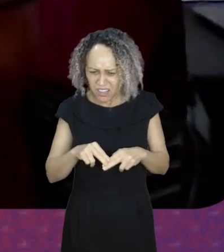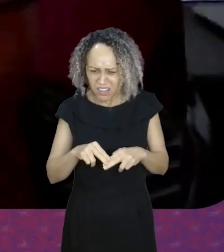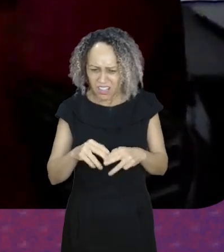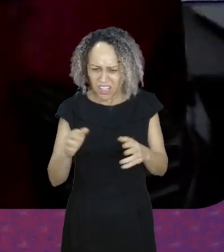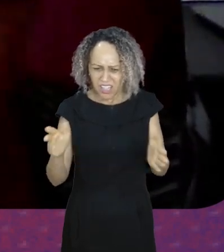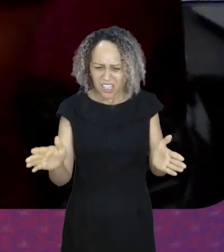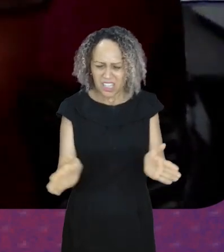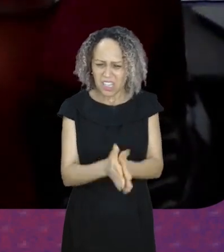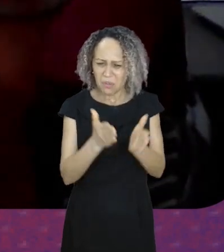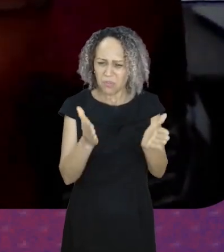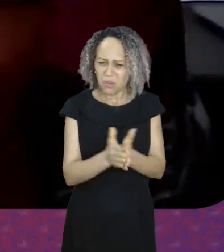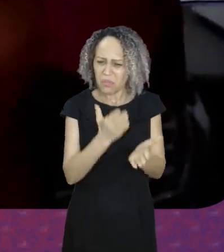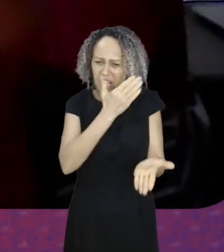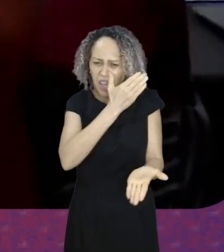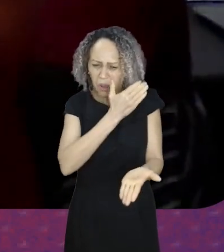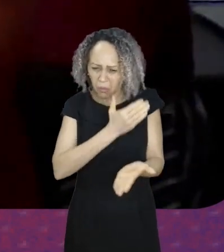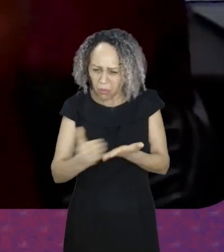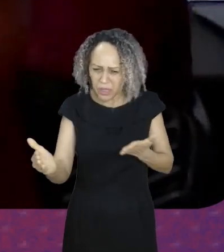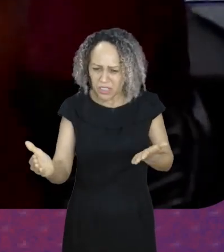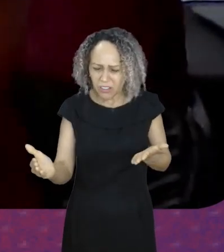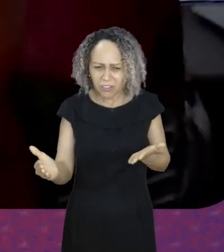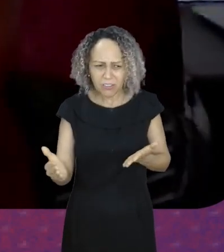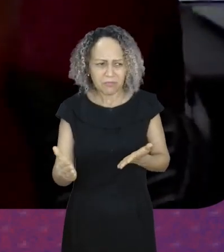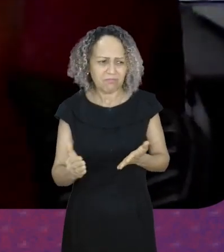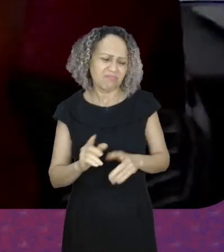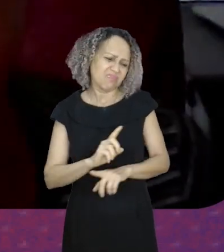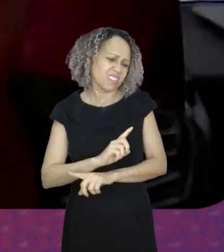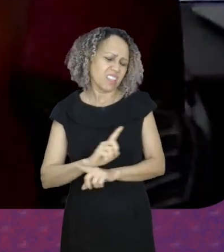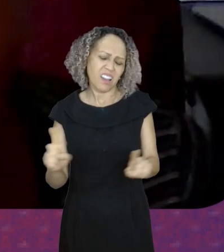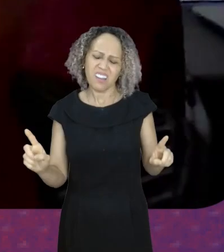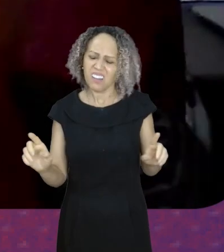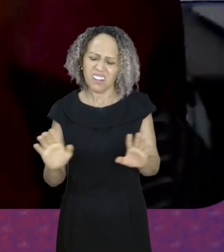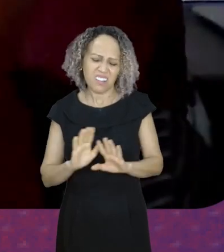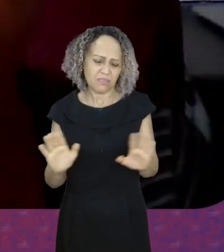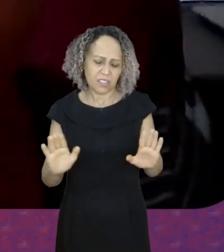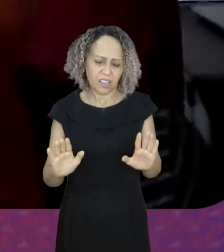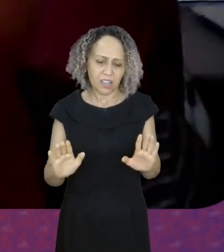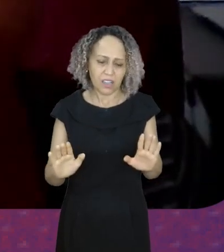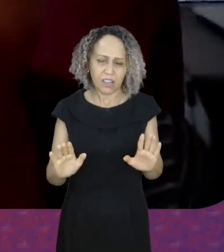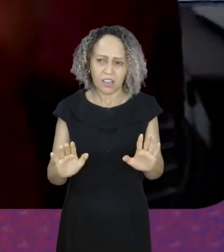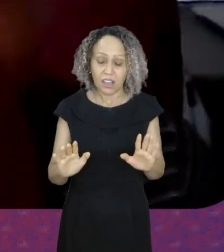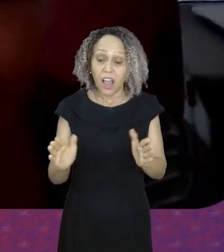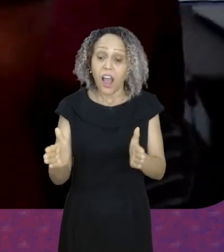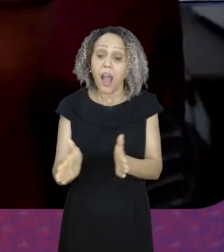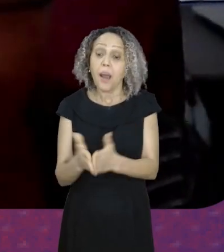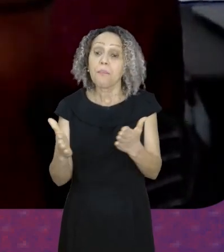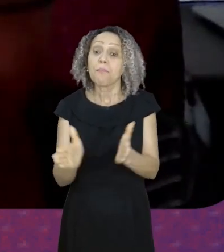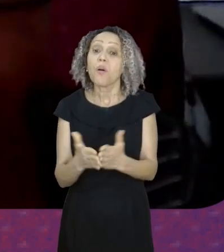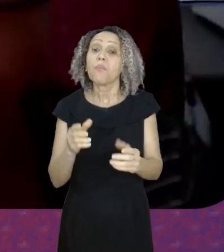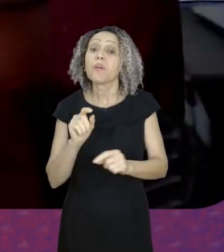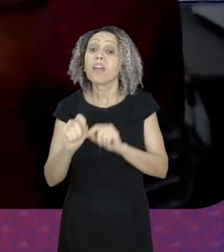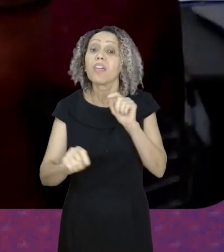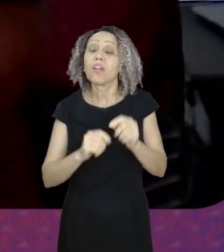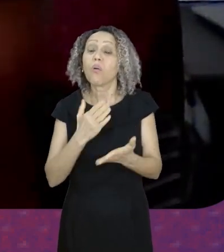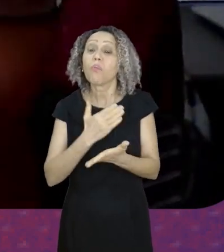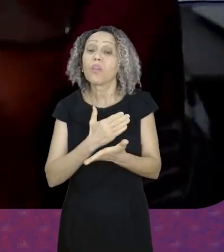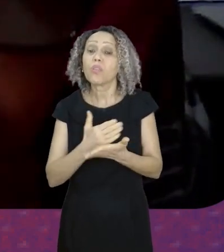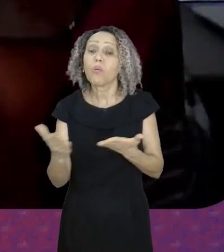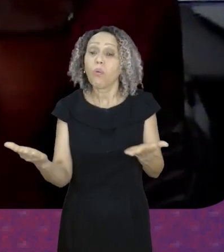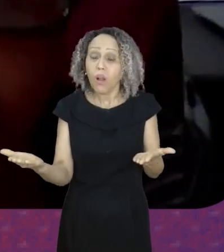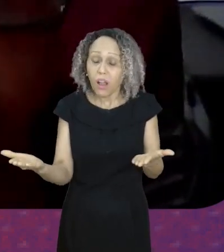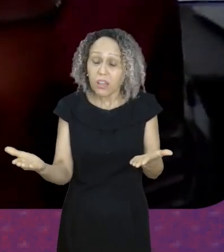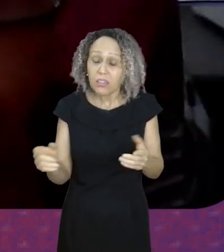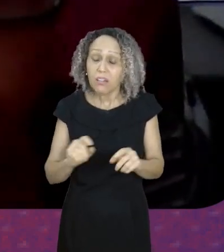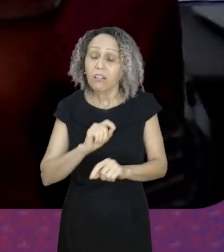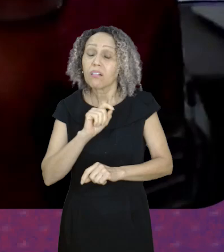iniciou. Não, gente, muito pelo contrário. A construção da pobreza leva